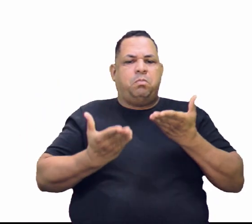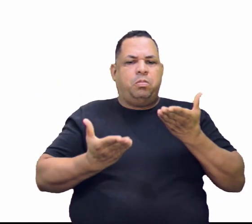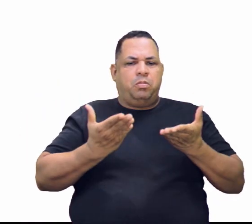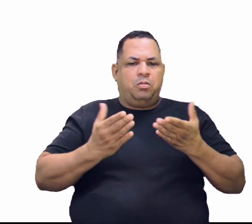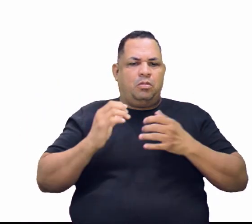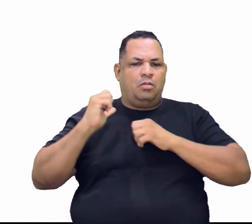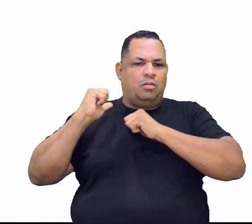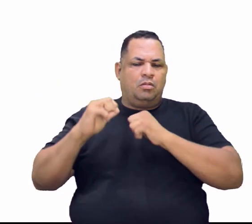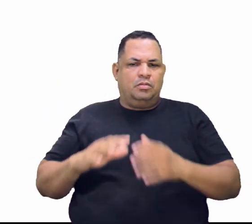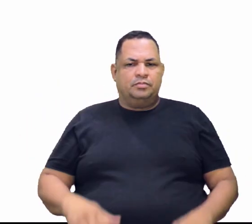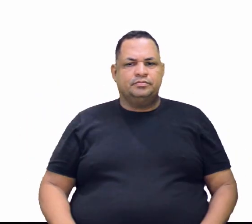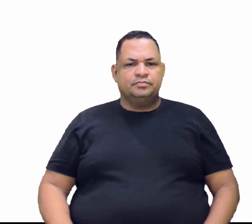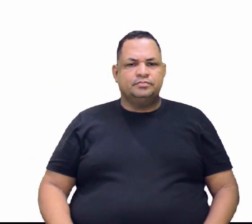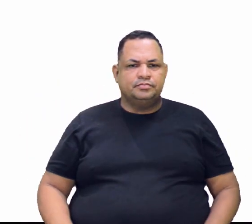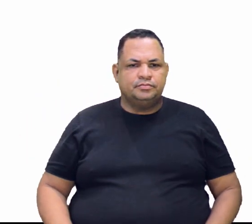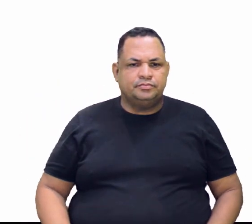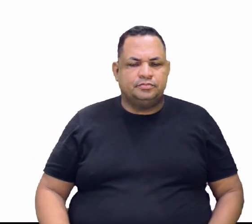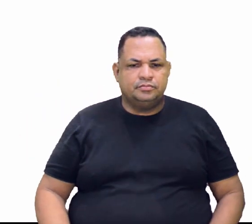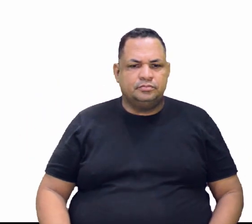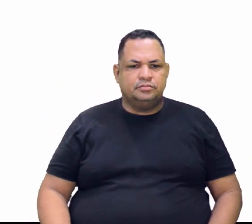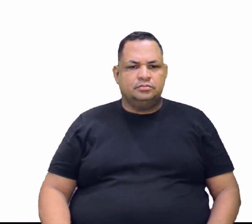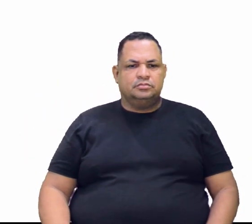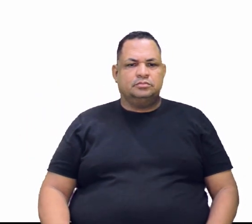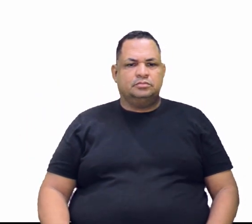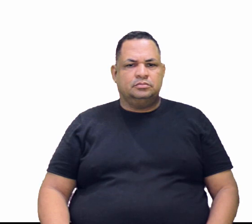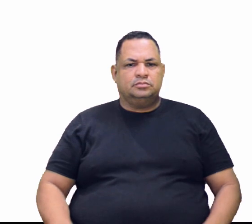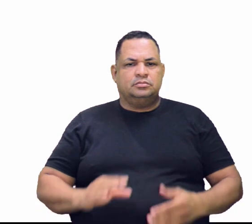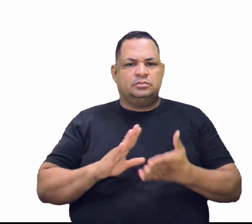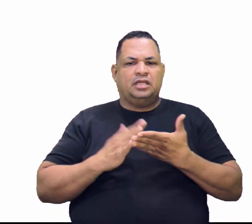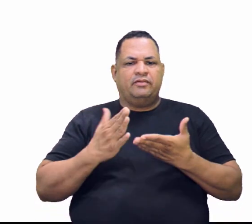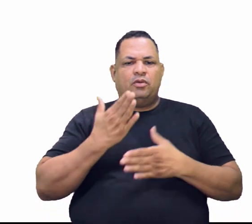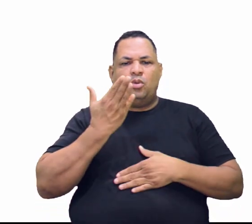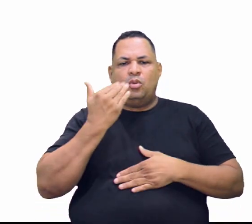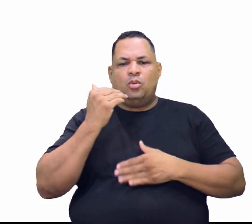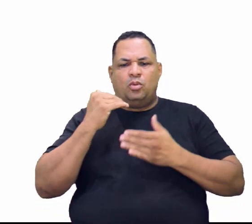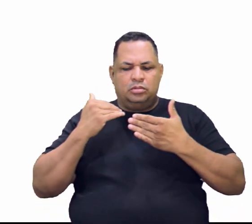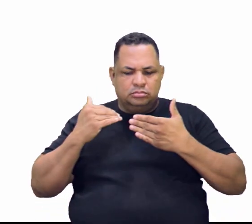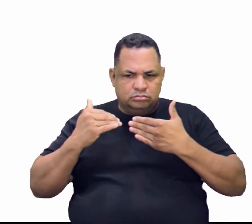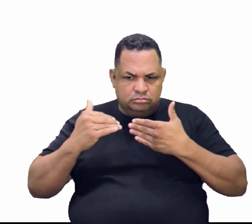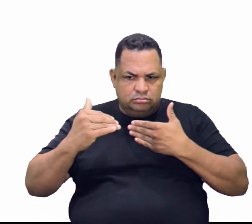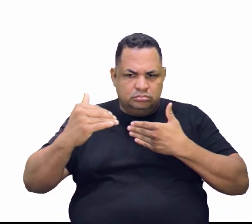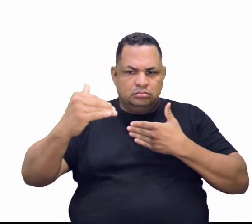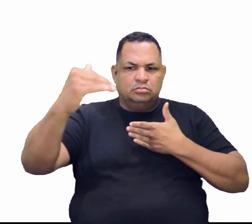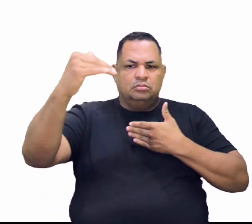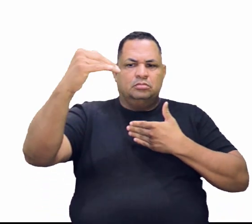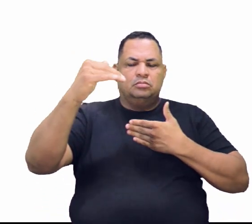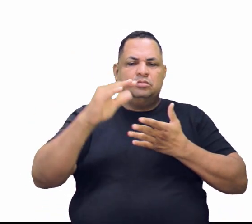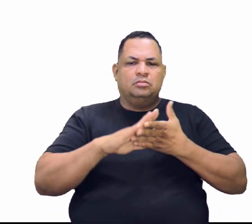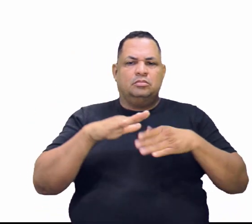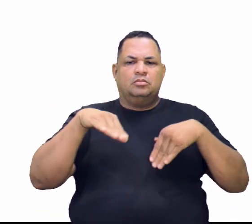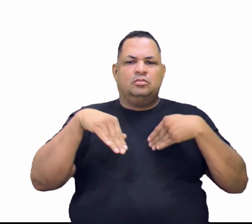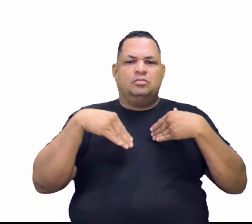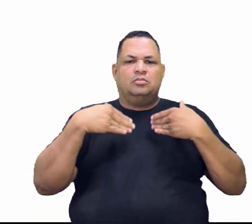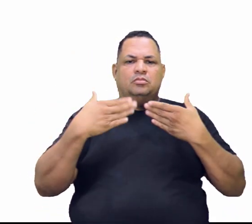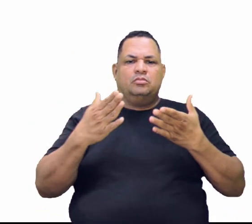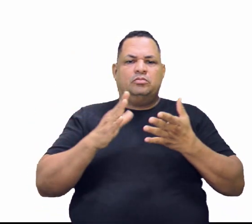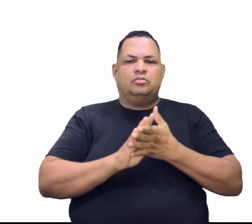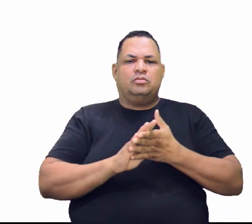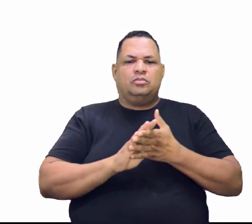infectando a madeira e com o tempo vai apodrecendo, né? Também tem isso. Tem as intempéries